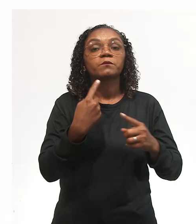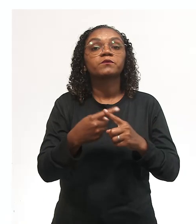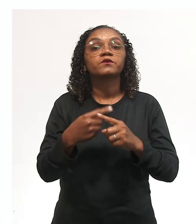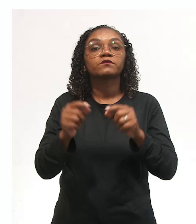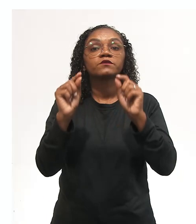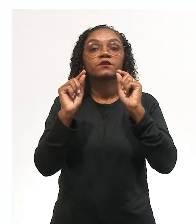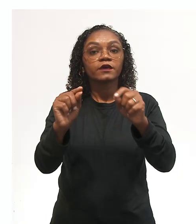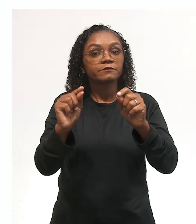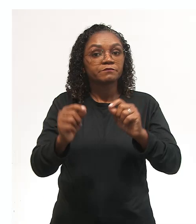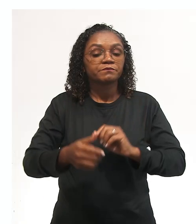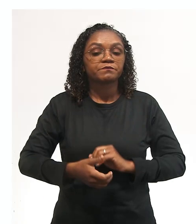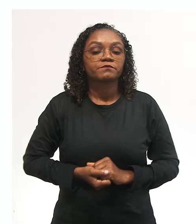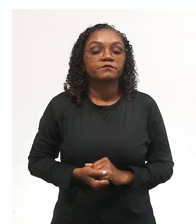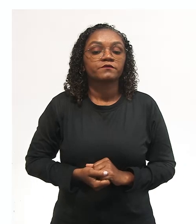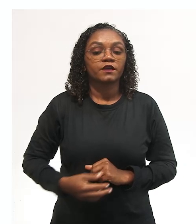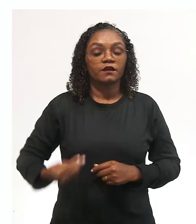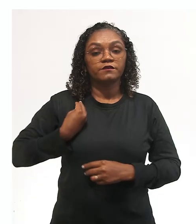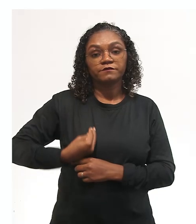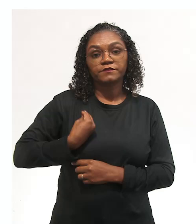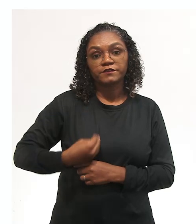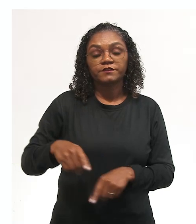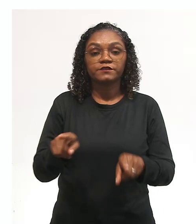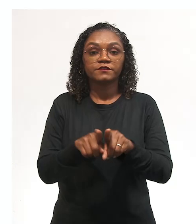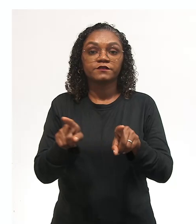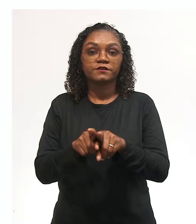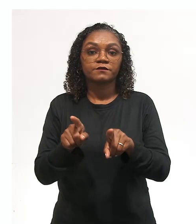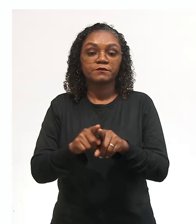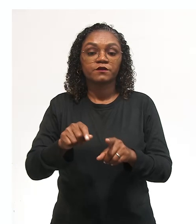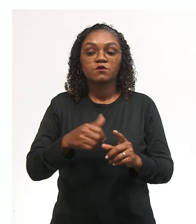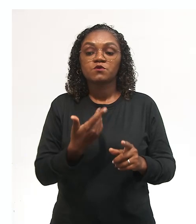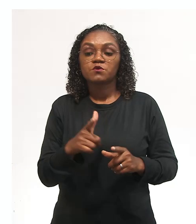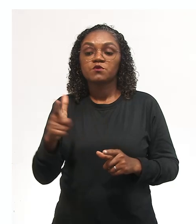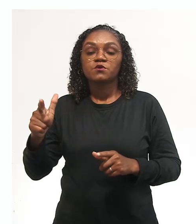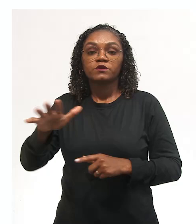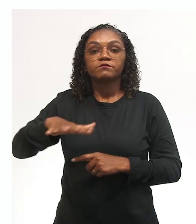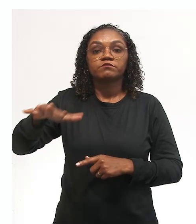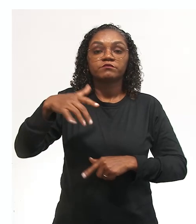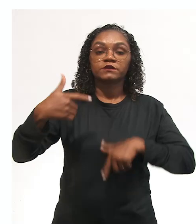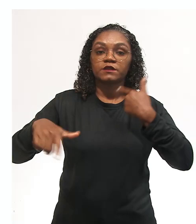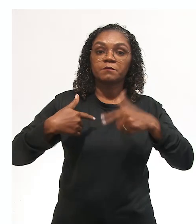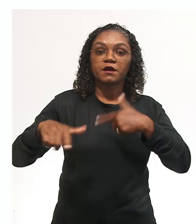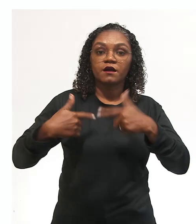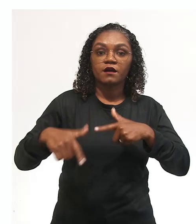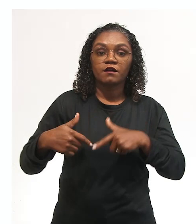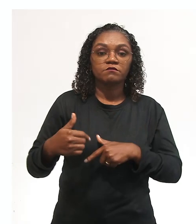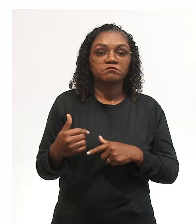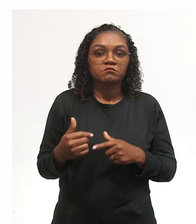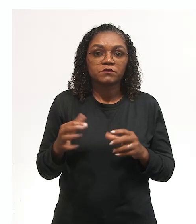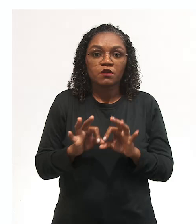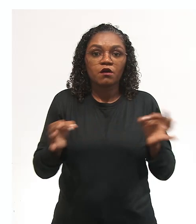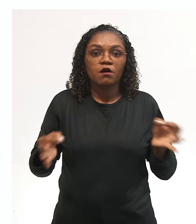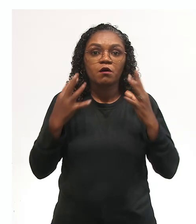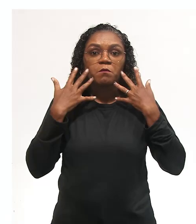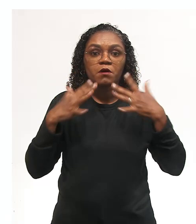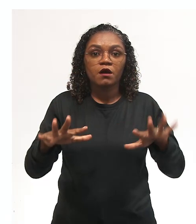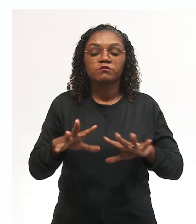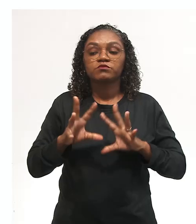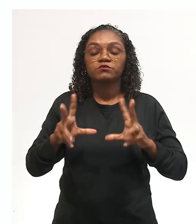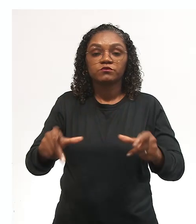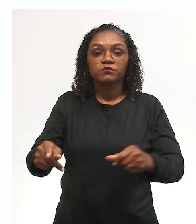tarefa de provar a subsistência e outras esferas da vida pelo trabalho é comum a todos os seres